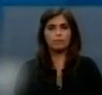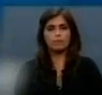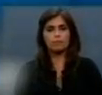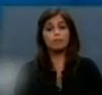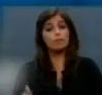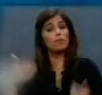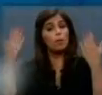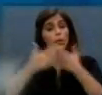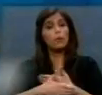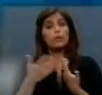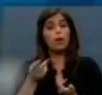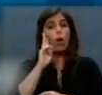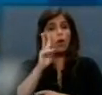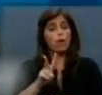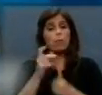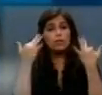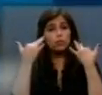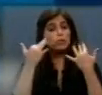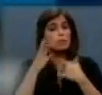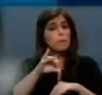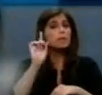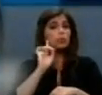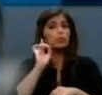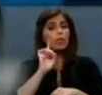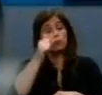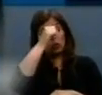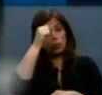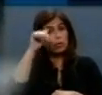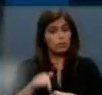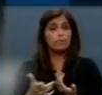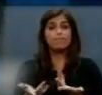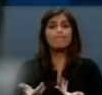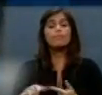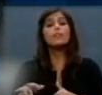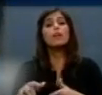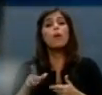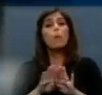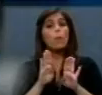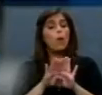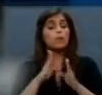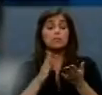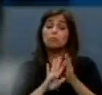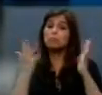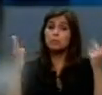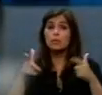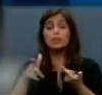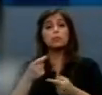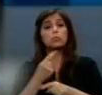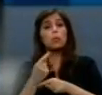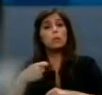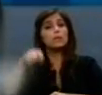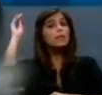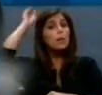Boa noite, vamos olhar para as notícias mais importantes deste domingo. Paulo Portas elogia o facto do Presidente da República